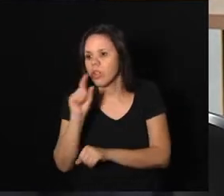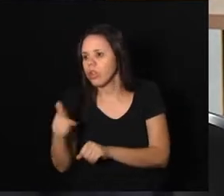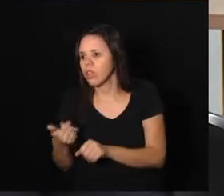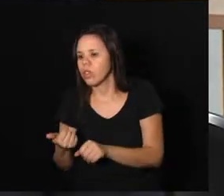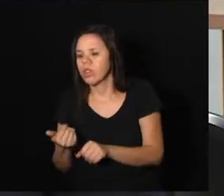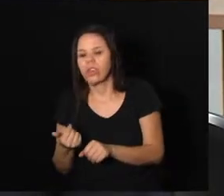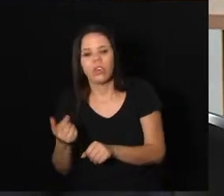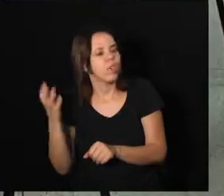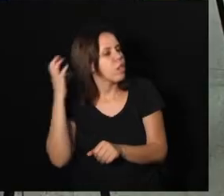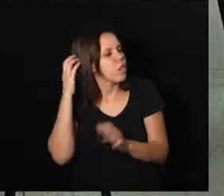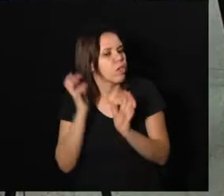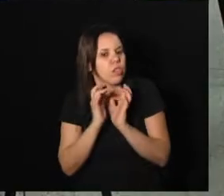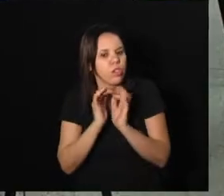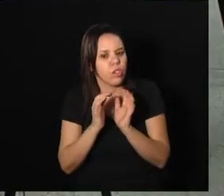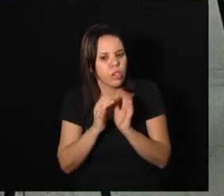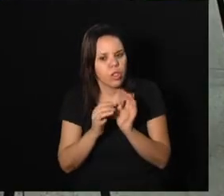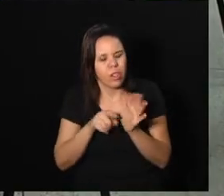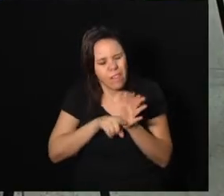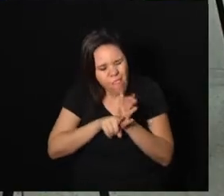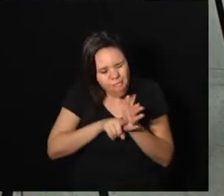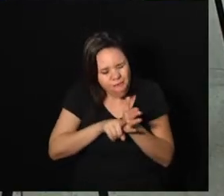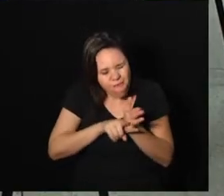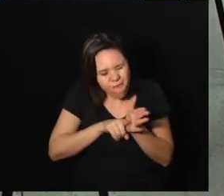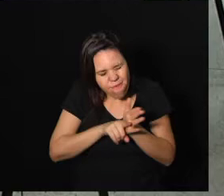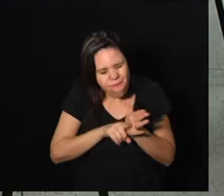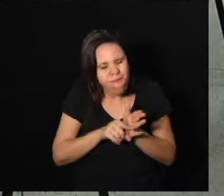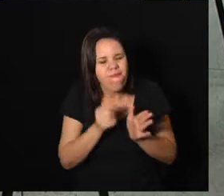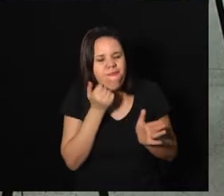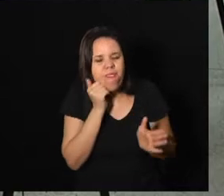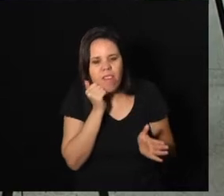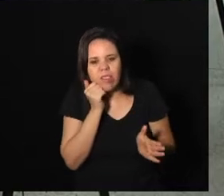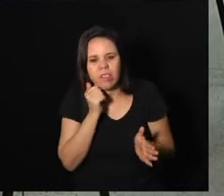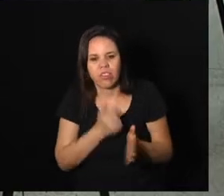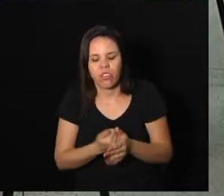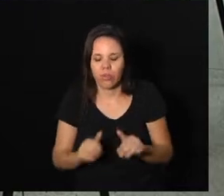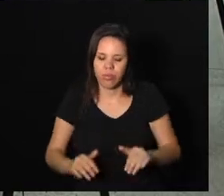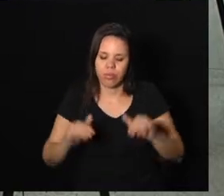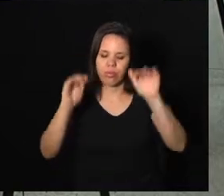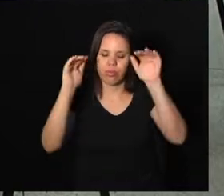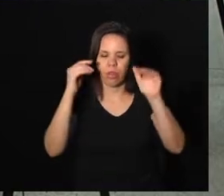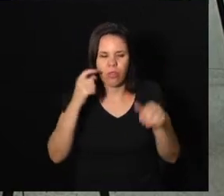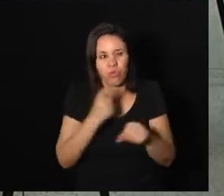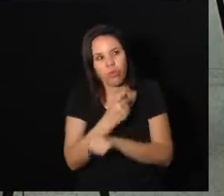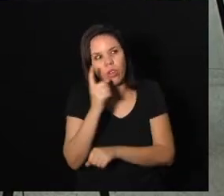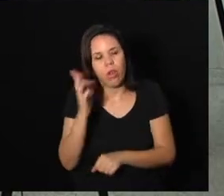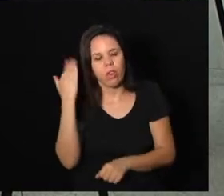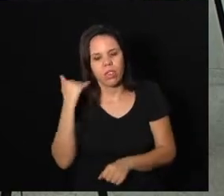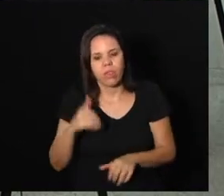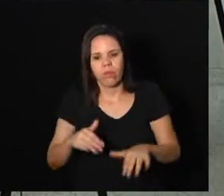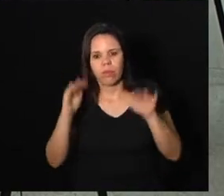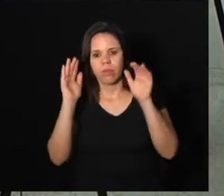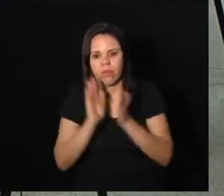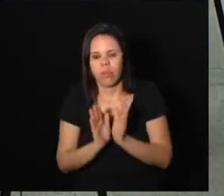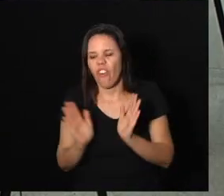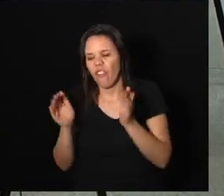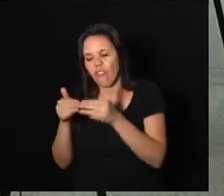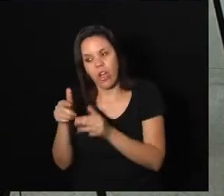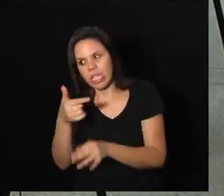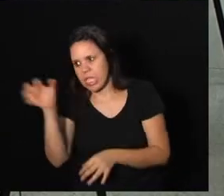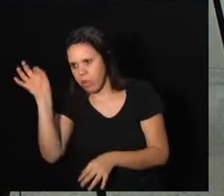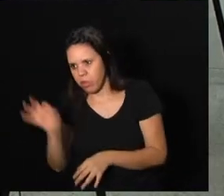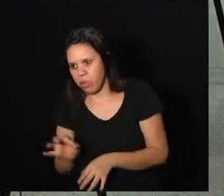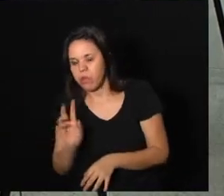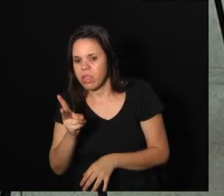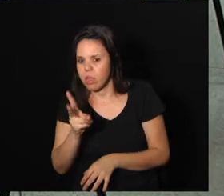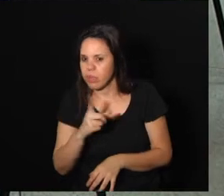eu sempre quis ser, desde pequeno. Exato, mesmo assim, não vou falar que era focado 100%, mas eu